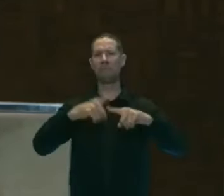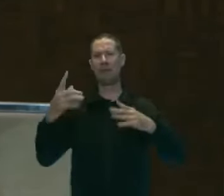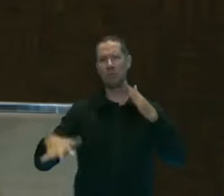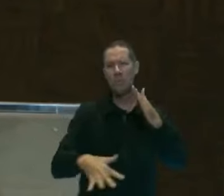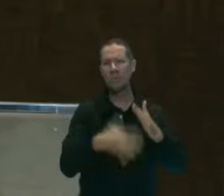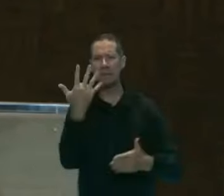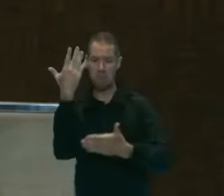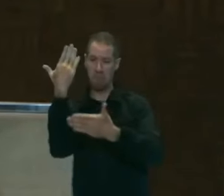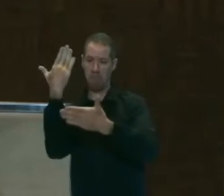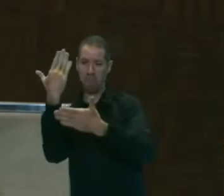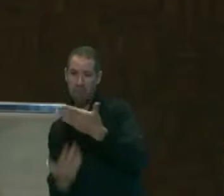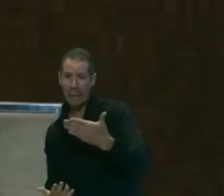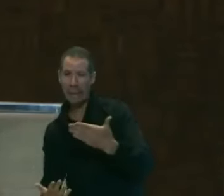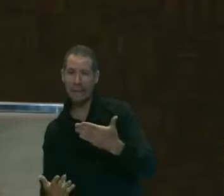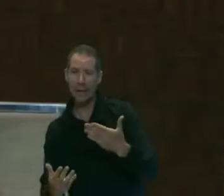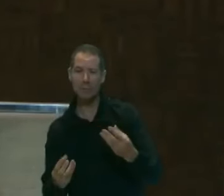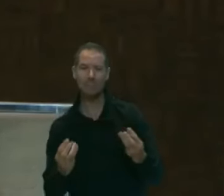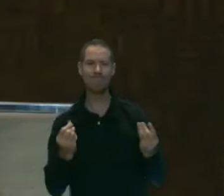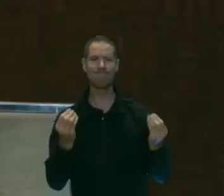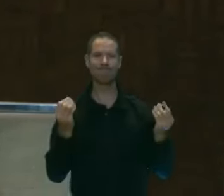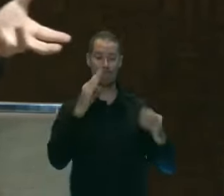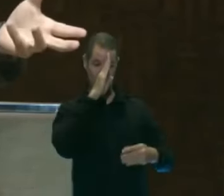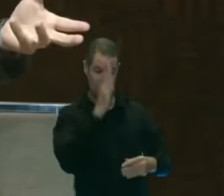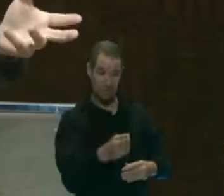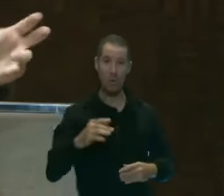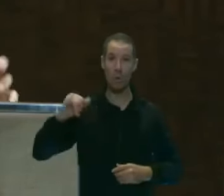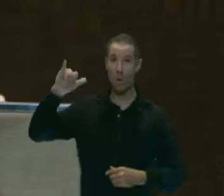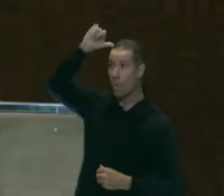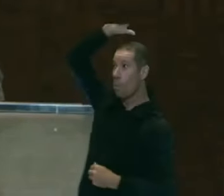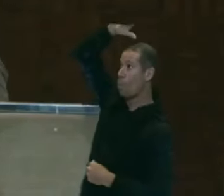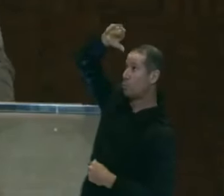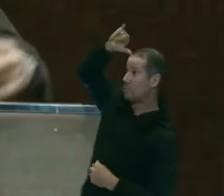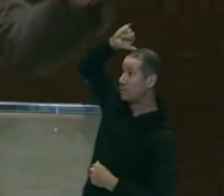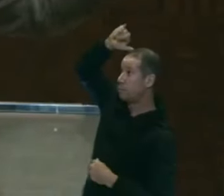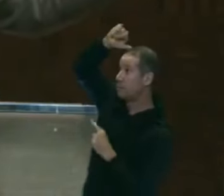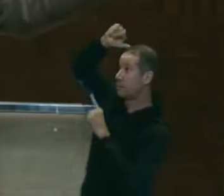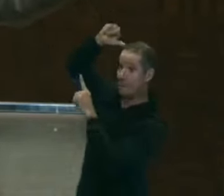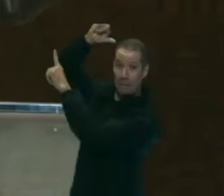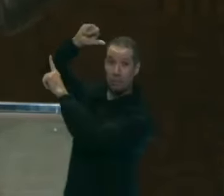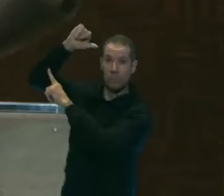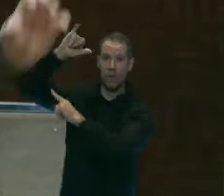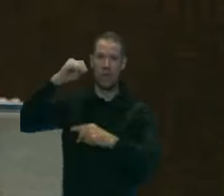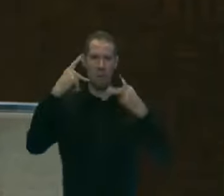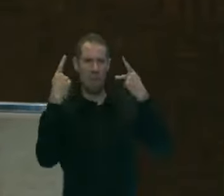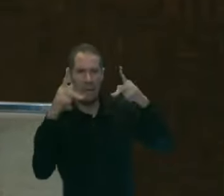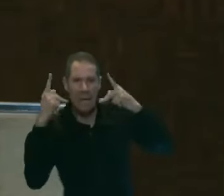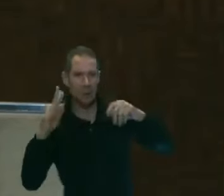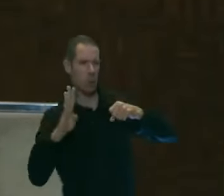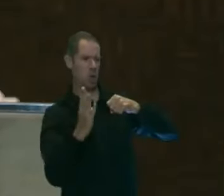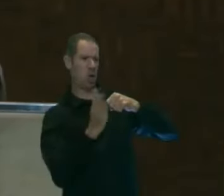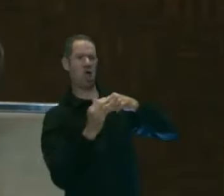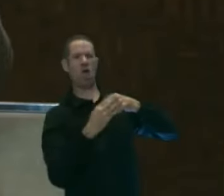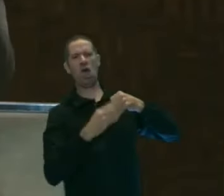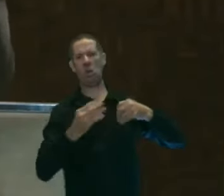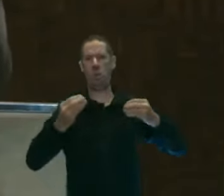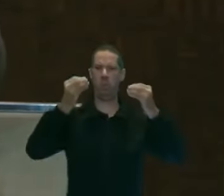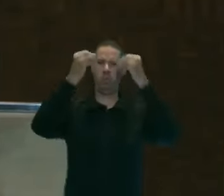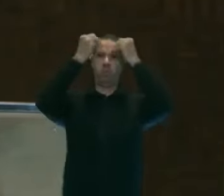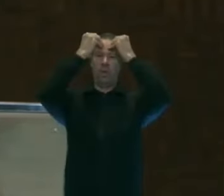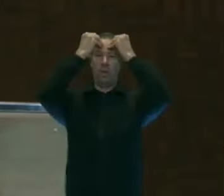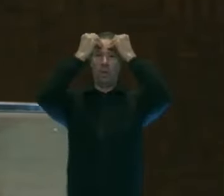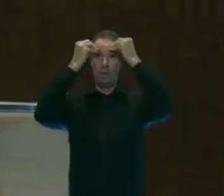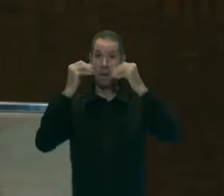vezes perdemos a essência, a unção de Deus. Pregadores cheios de conhecimento, mas que não queimam